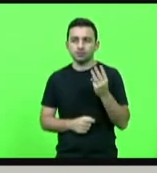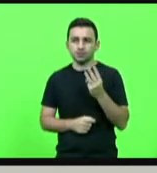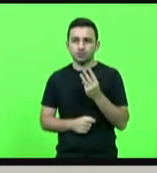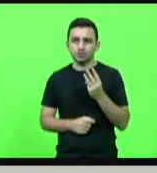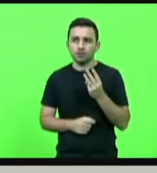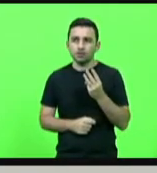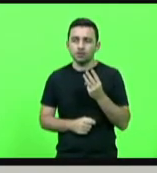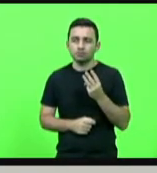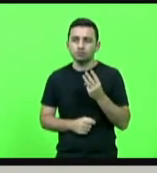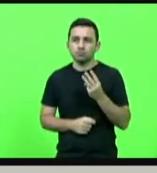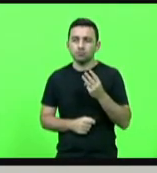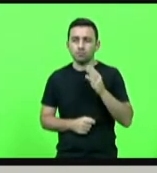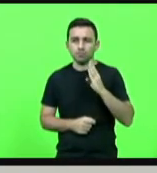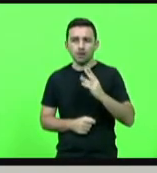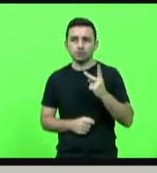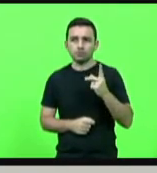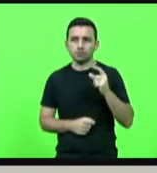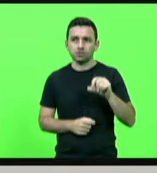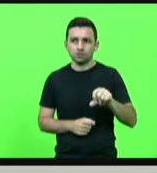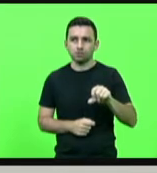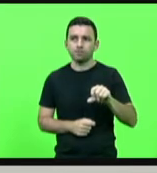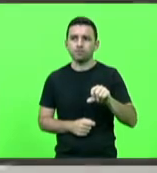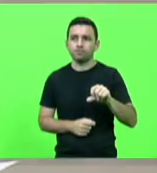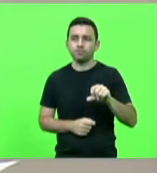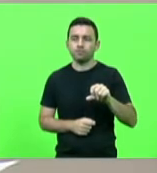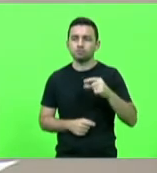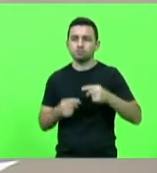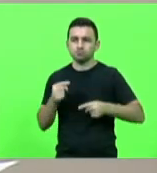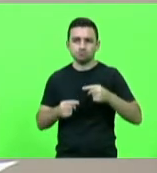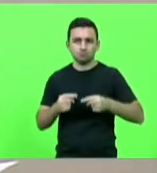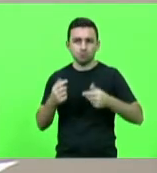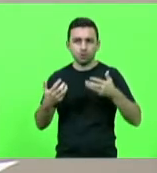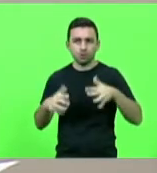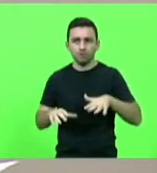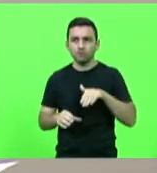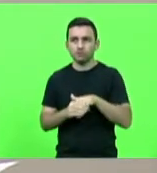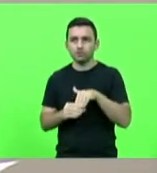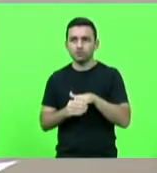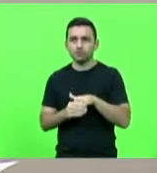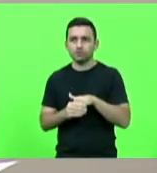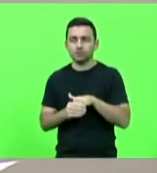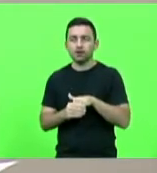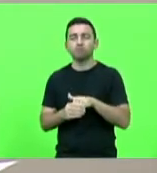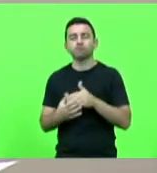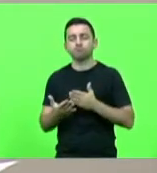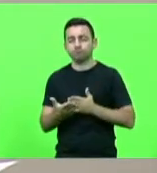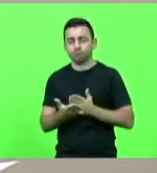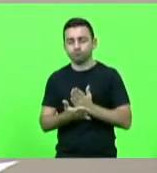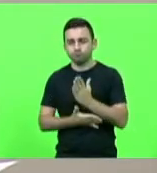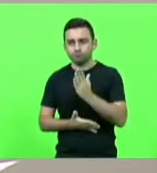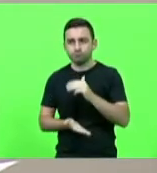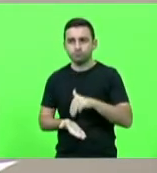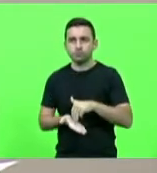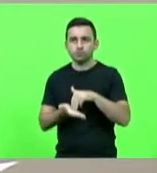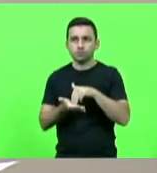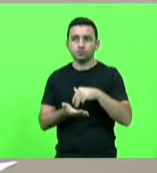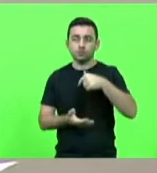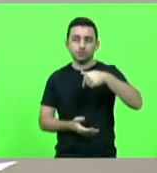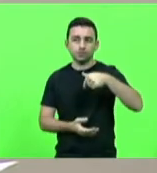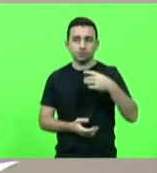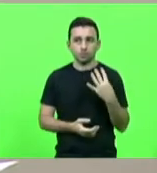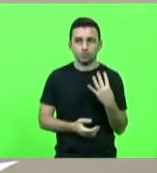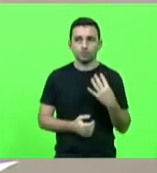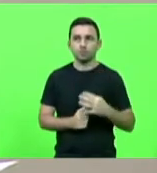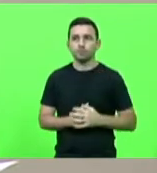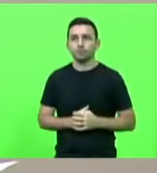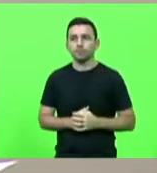1636/2019. Em discussão, não havendo quem queira discutir, em votação, está aprovada a moção número 74.